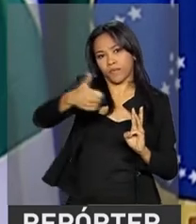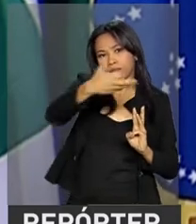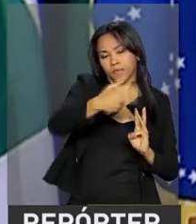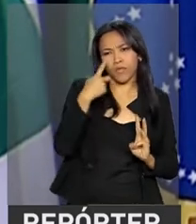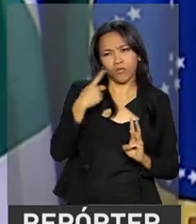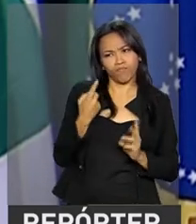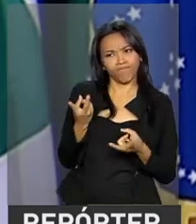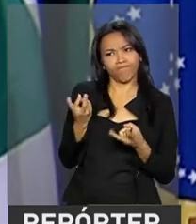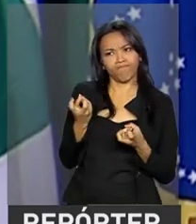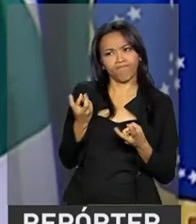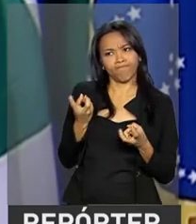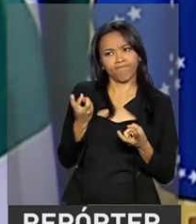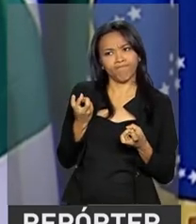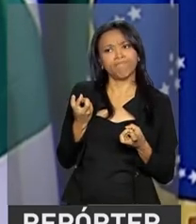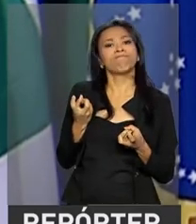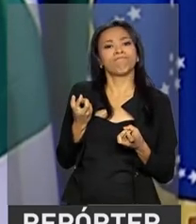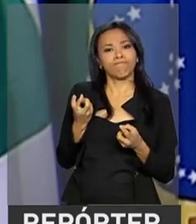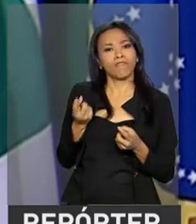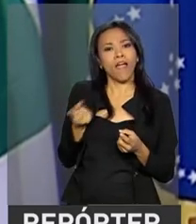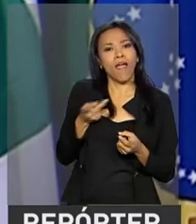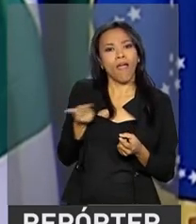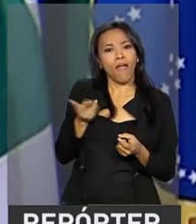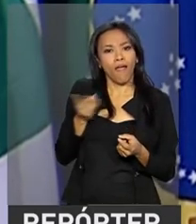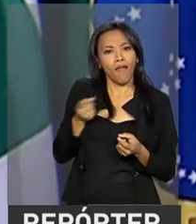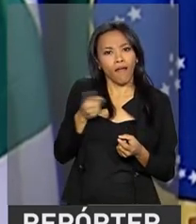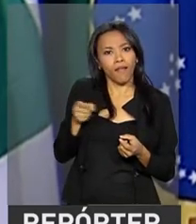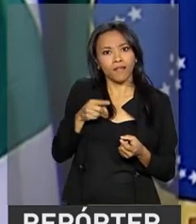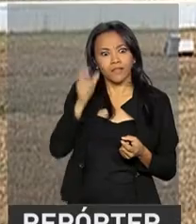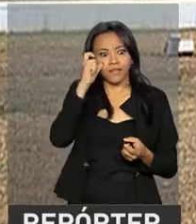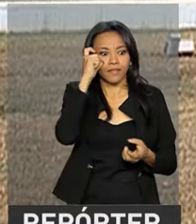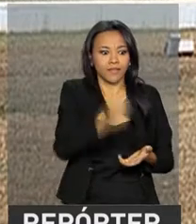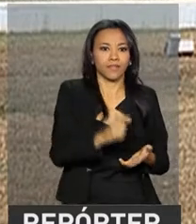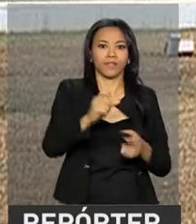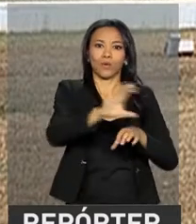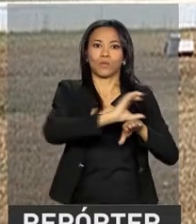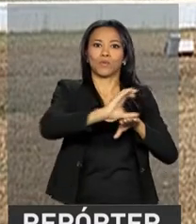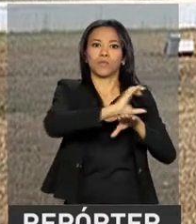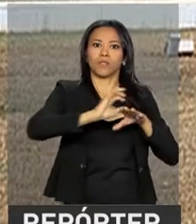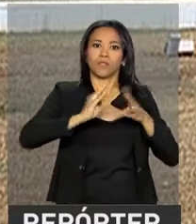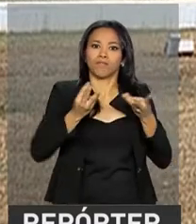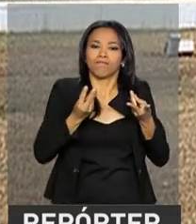e sempre percebi este apreço pela Constituição.